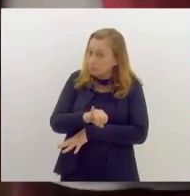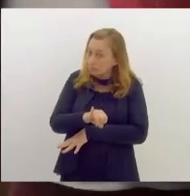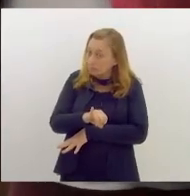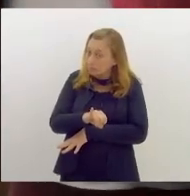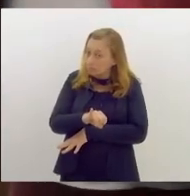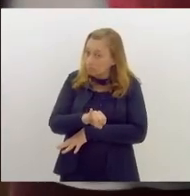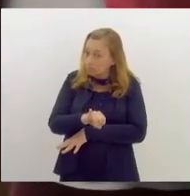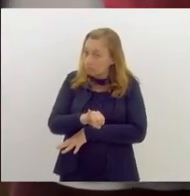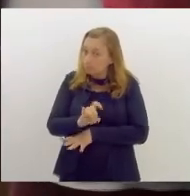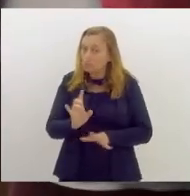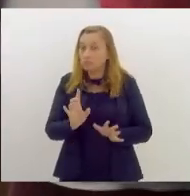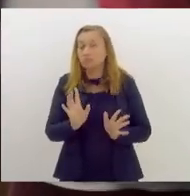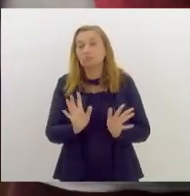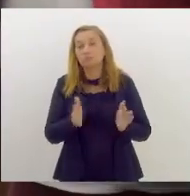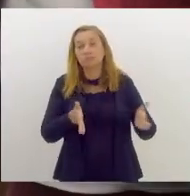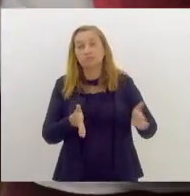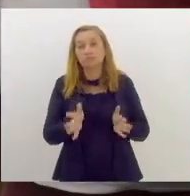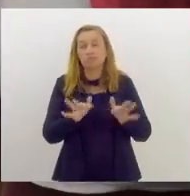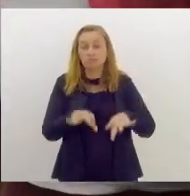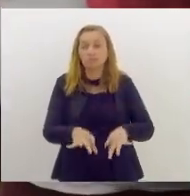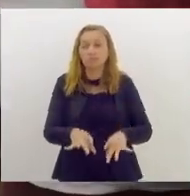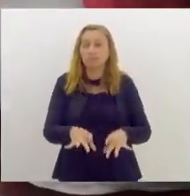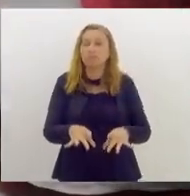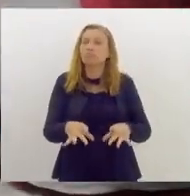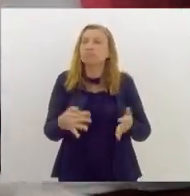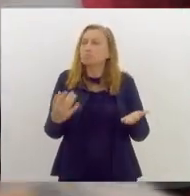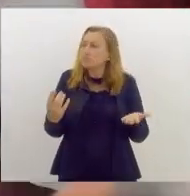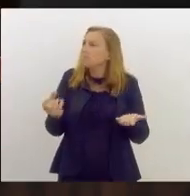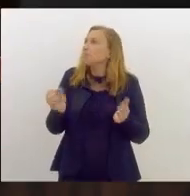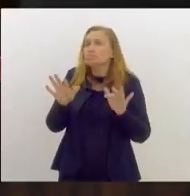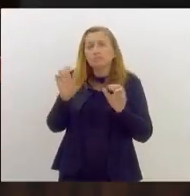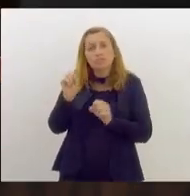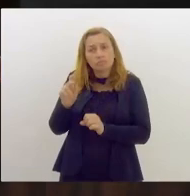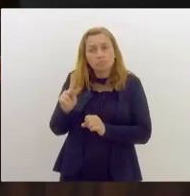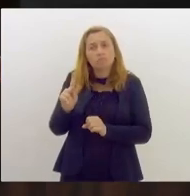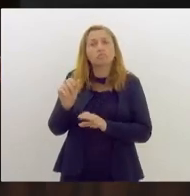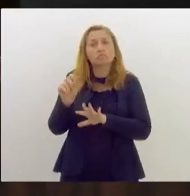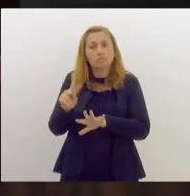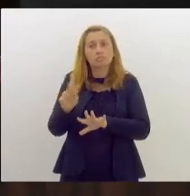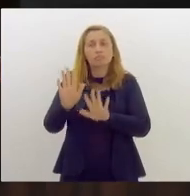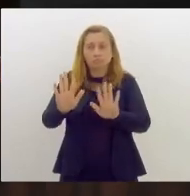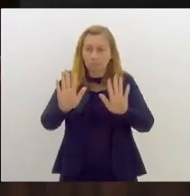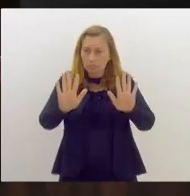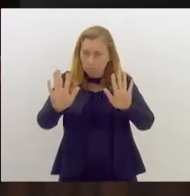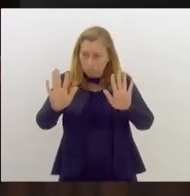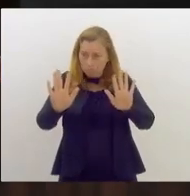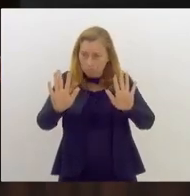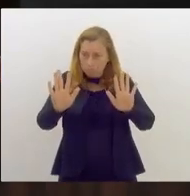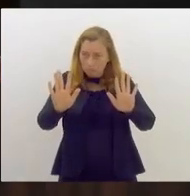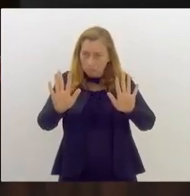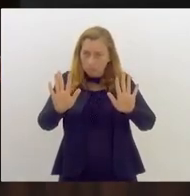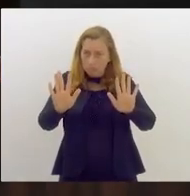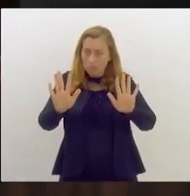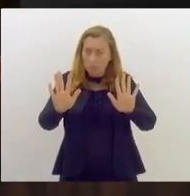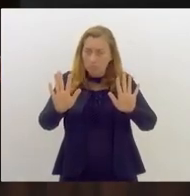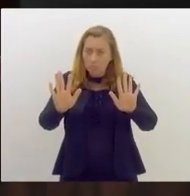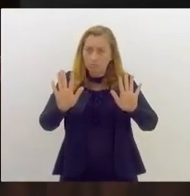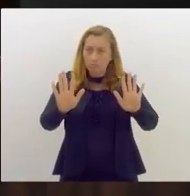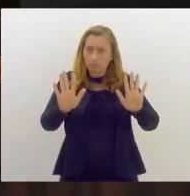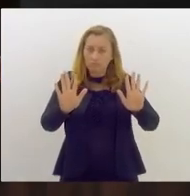expediente final é isso presidente concordo Sem problema nenhum com você excluir o que não